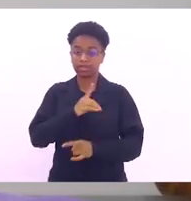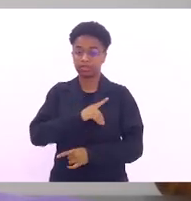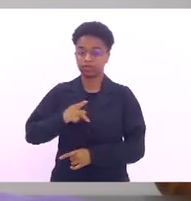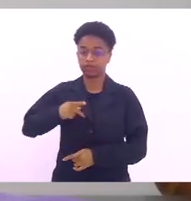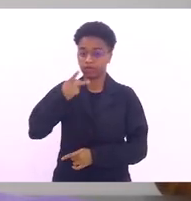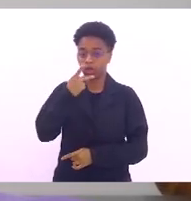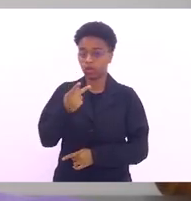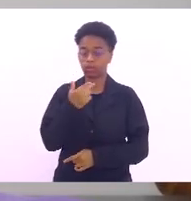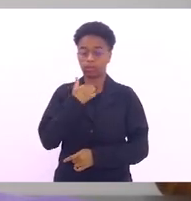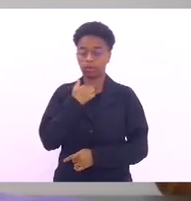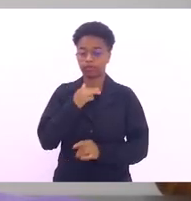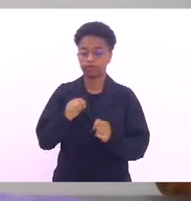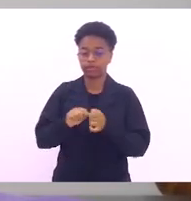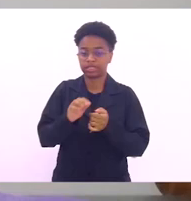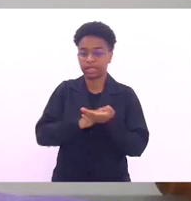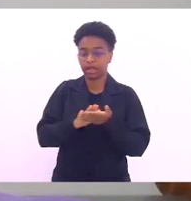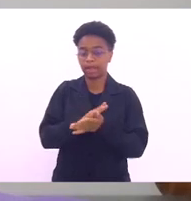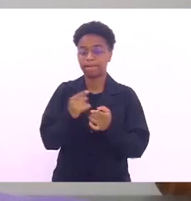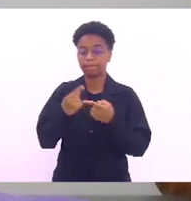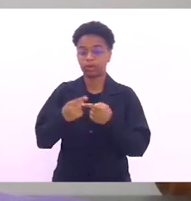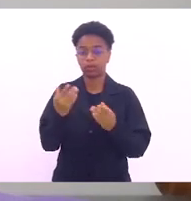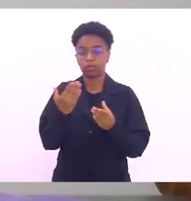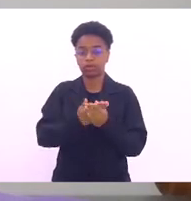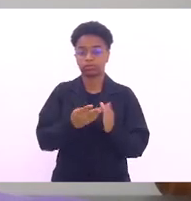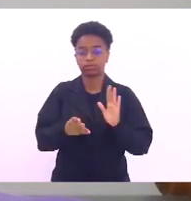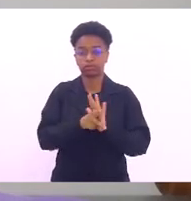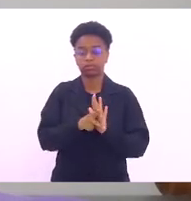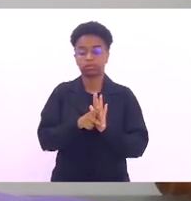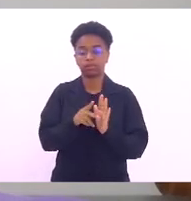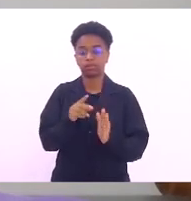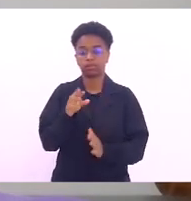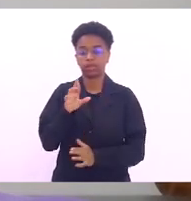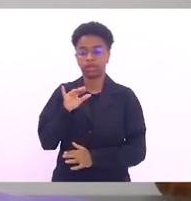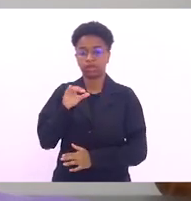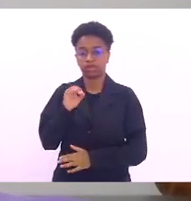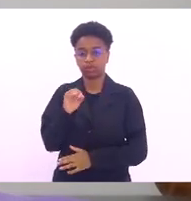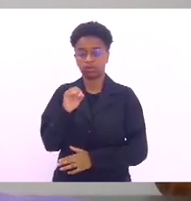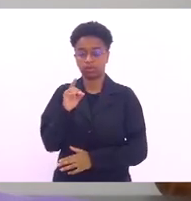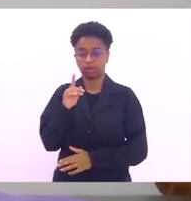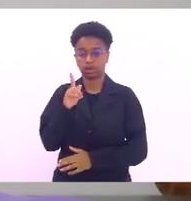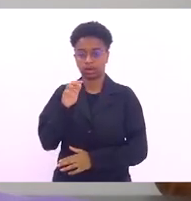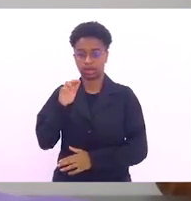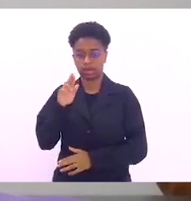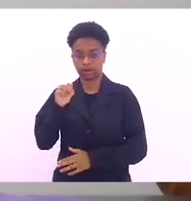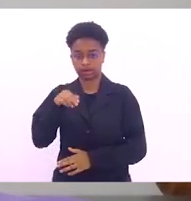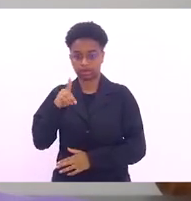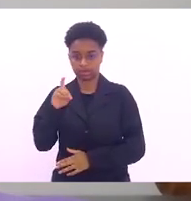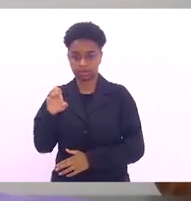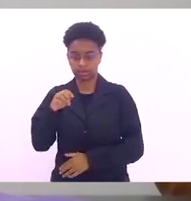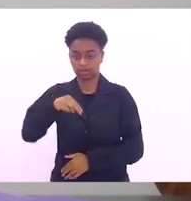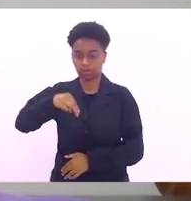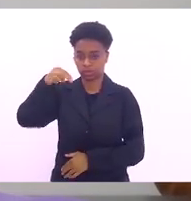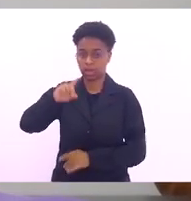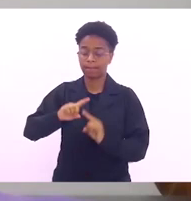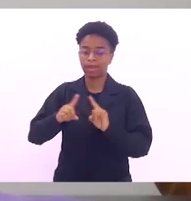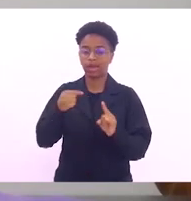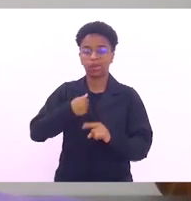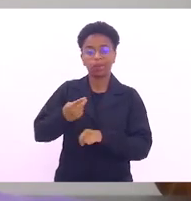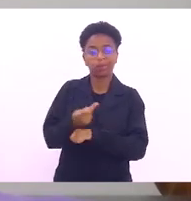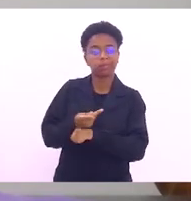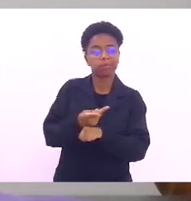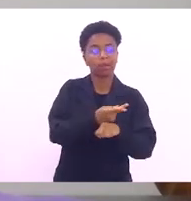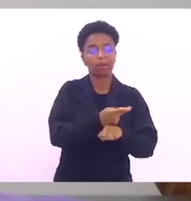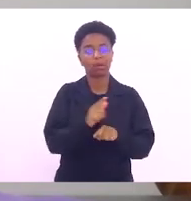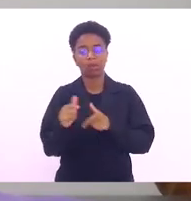fazer por mim porque meu processo era do Rio Grande do Norte aí eu começo uma corrida contra o tempo e à procura de quem me orientasse o que fazer